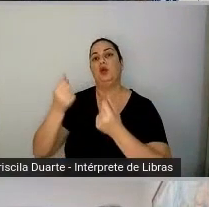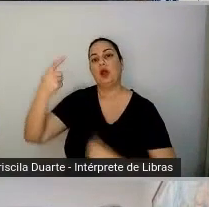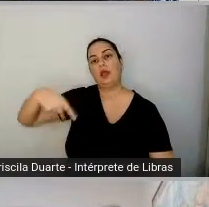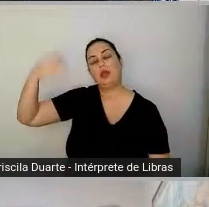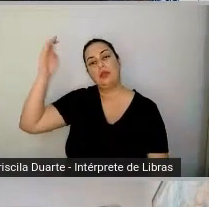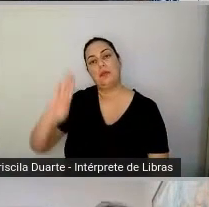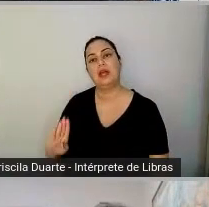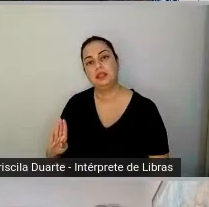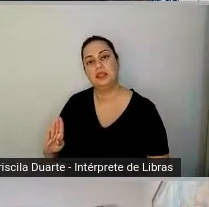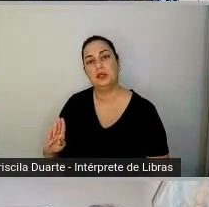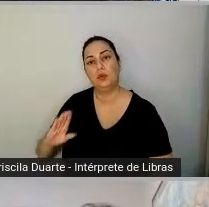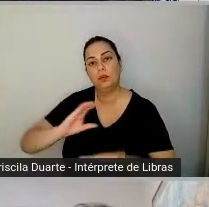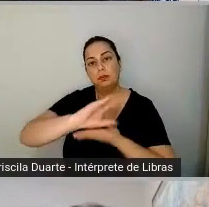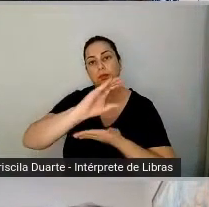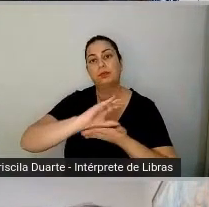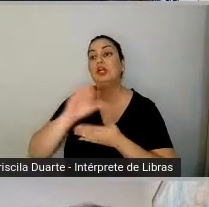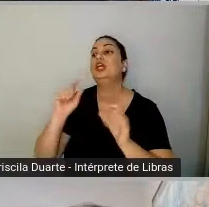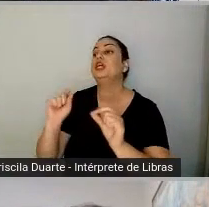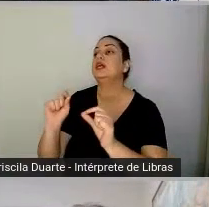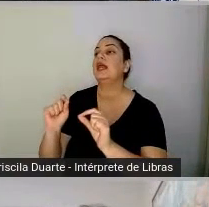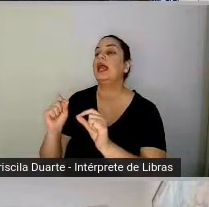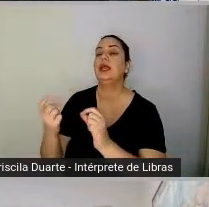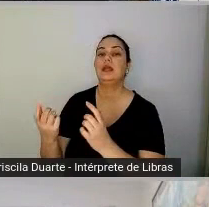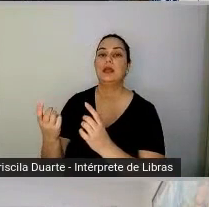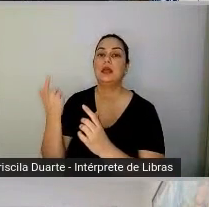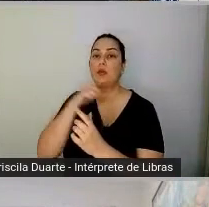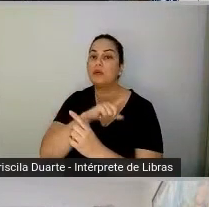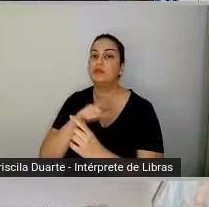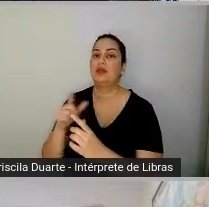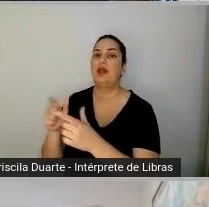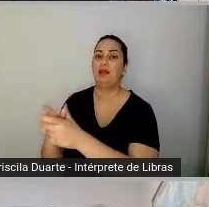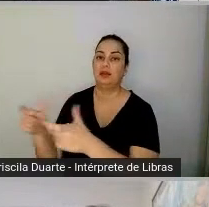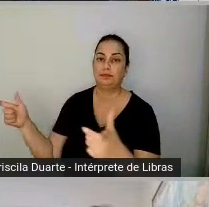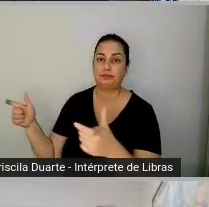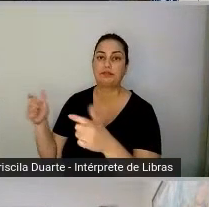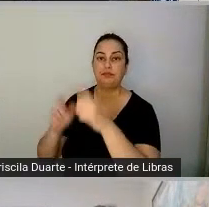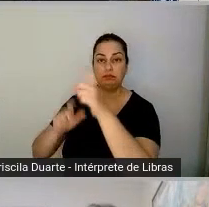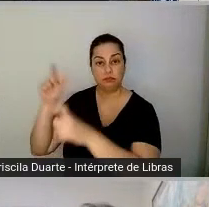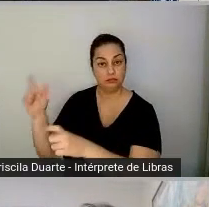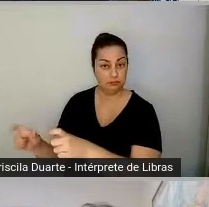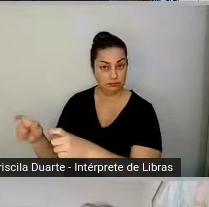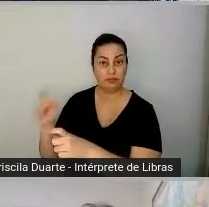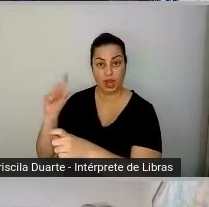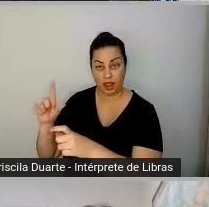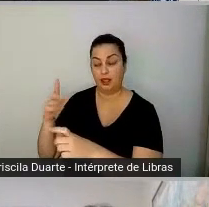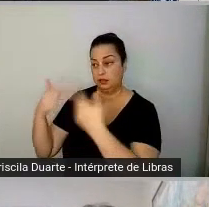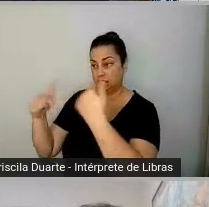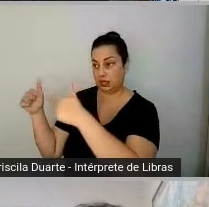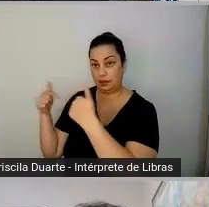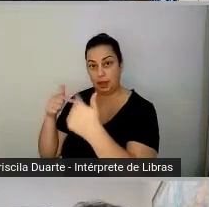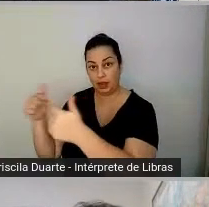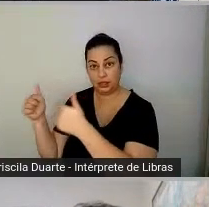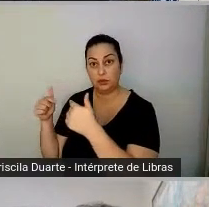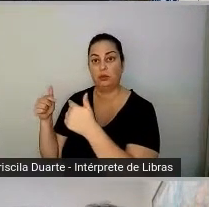produz riqueza? São os trabalhadores. Rentistas não produzem nada. O capital não produz a riqueza. Quem